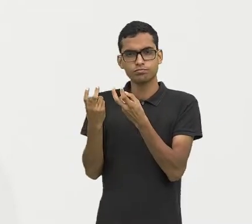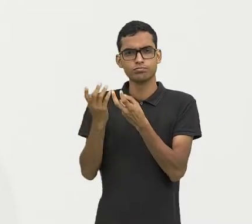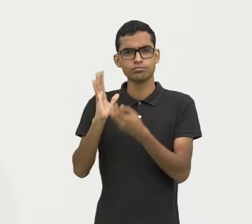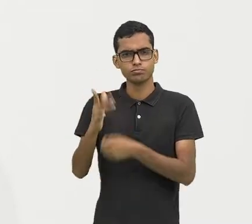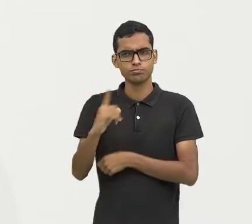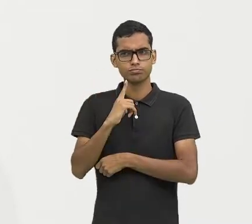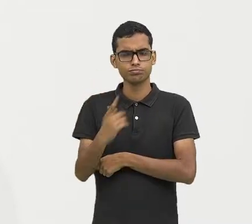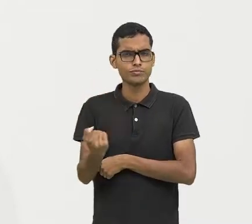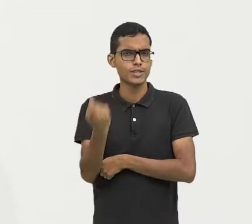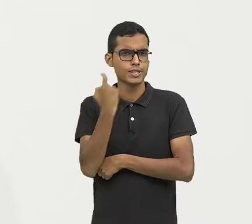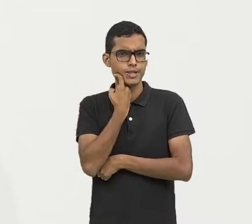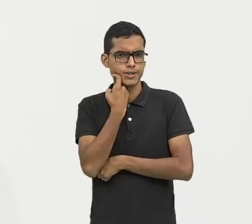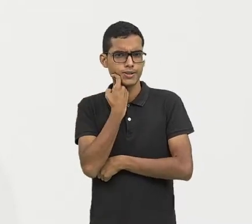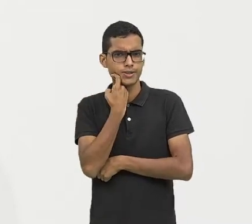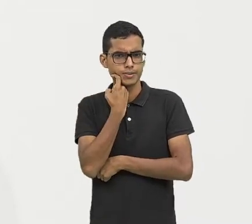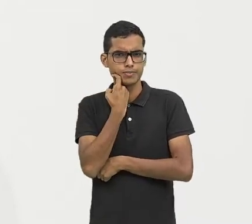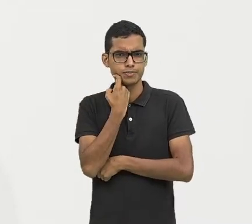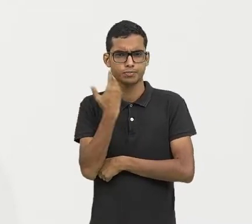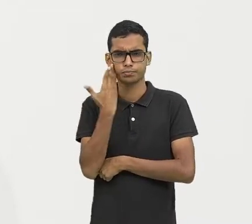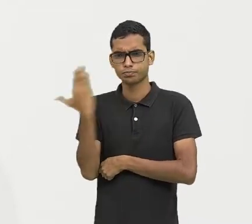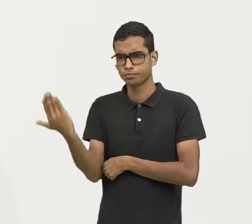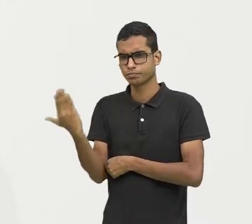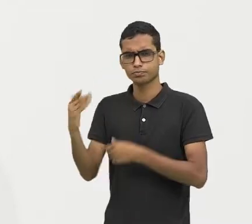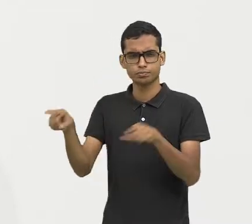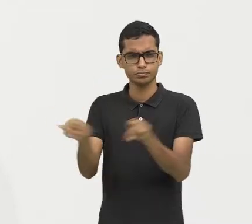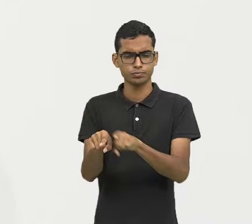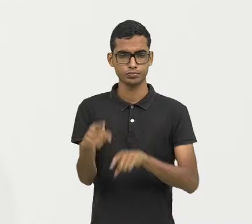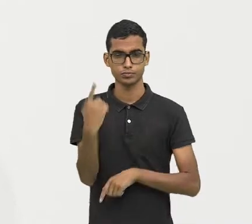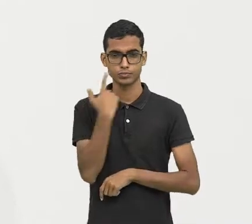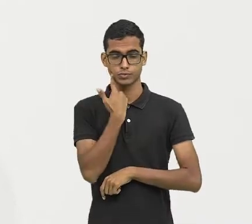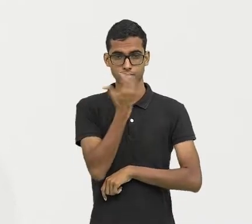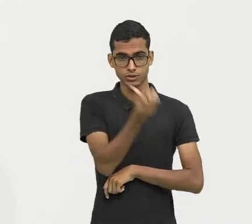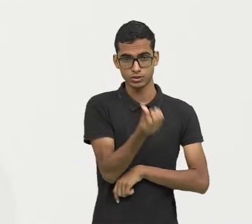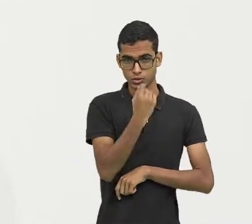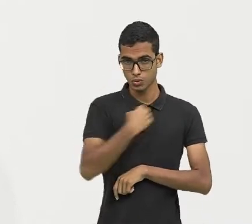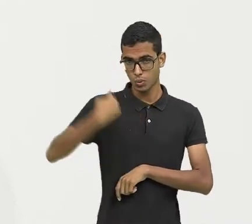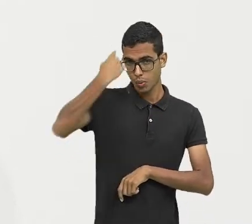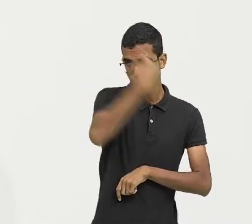é sexta-feira. Observem que de 6 horas para